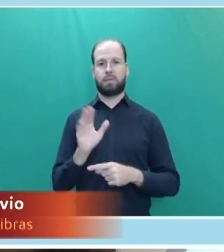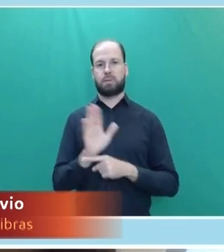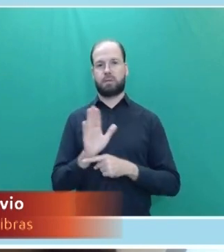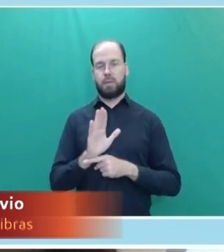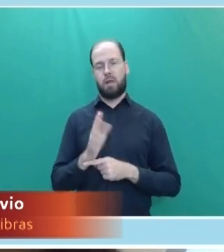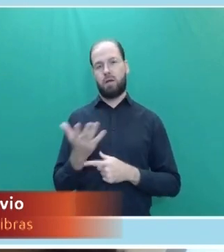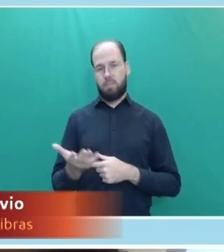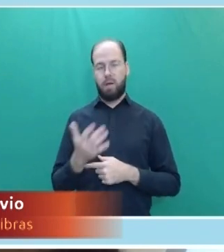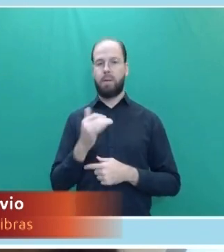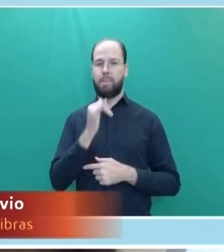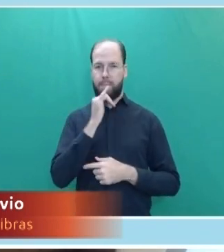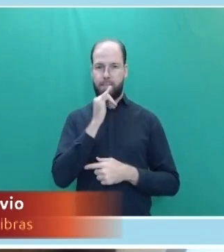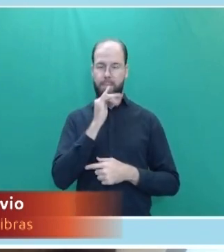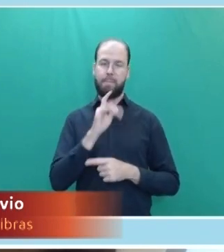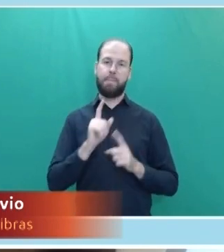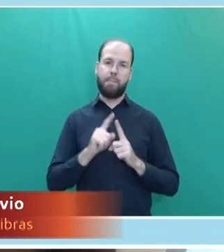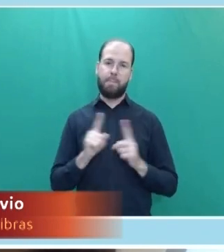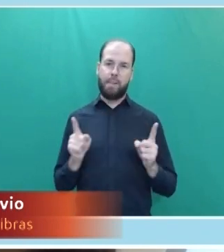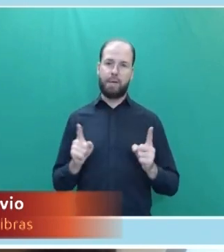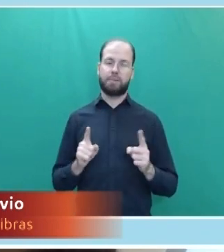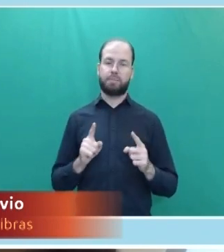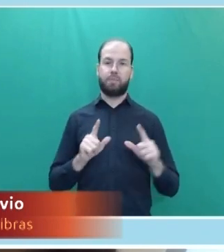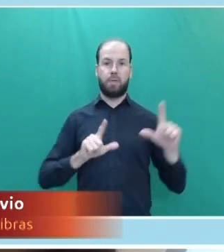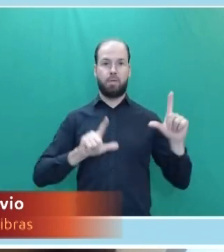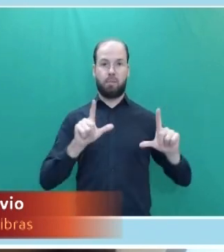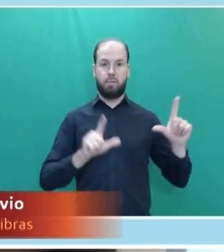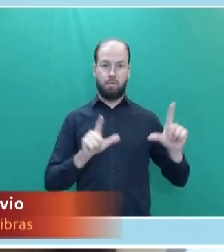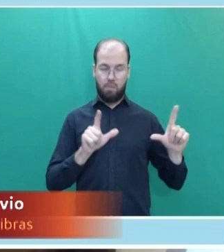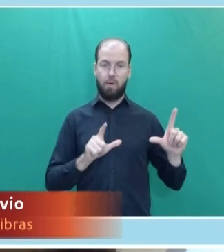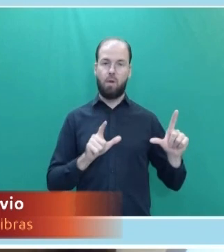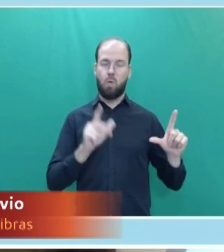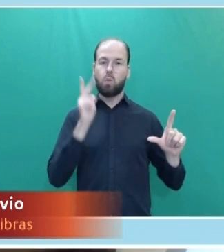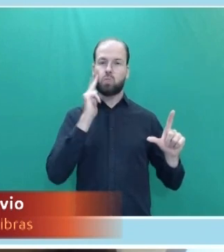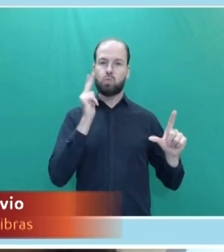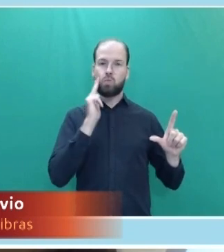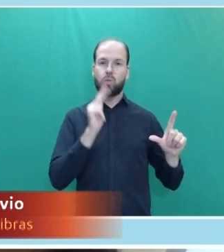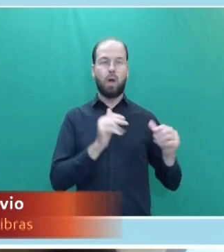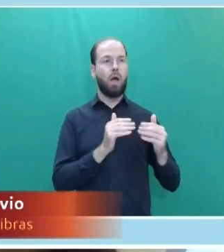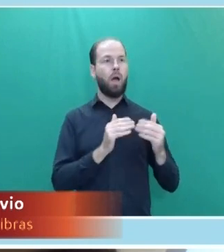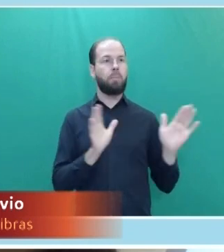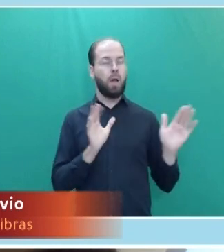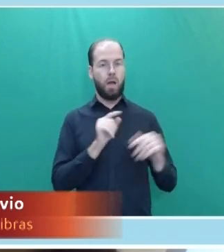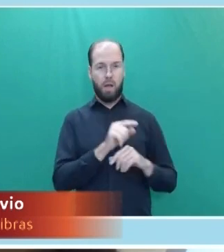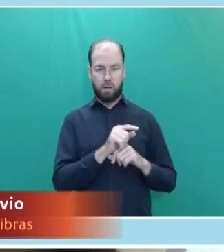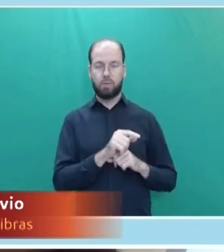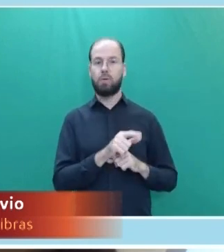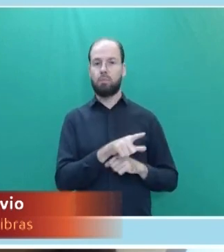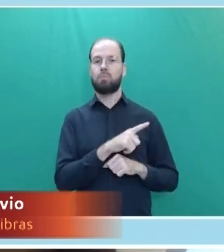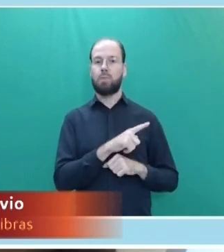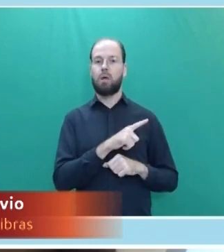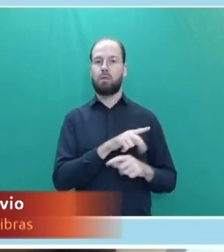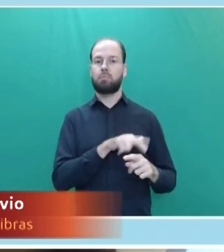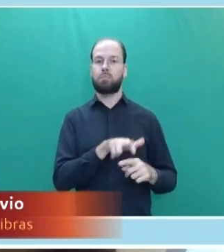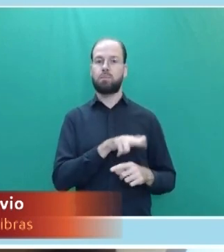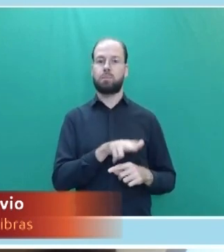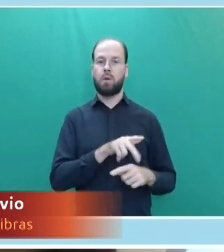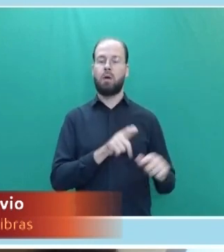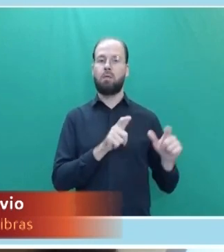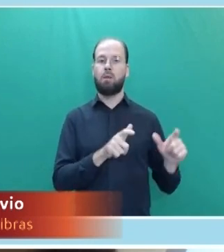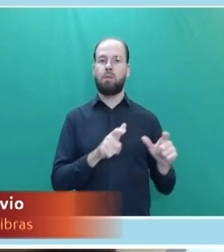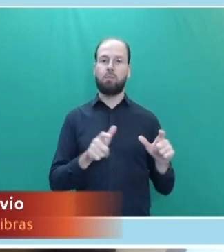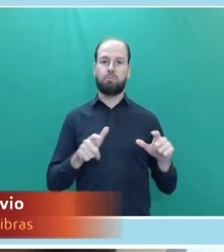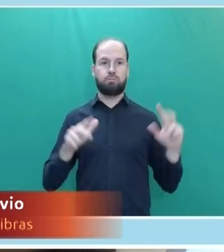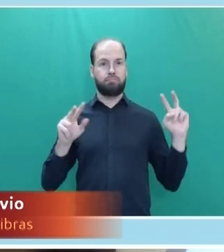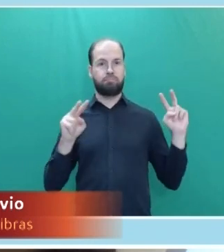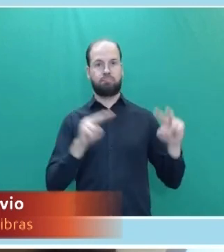né? Mas na TV aberta, né? Que você tem veículos que são verdadeiros espaços, são holofotes,